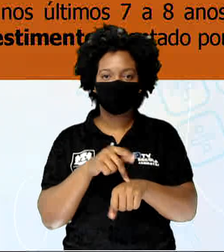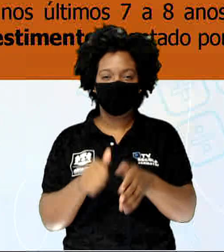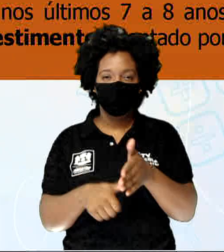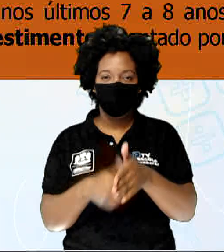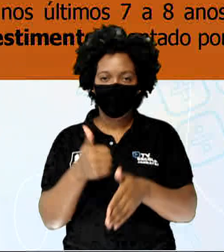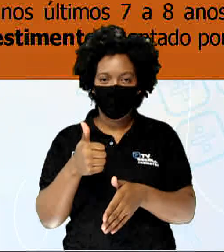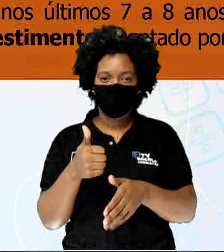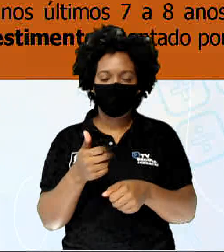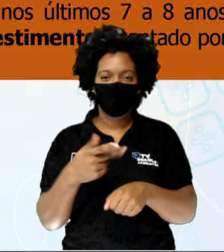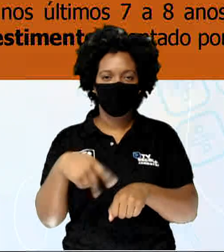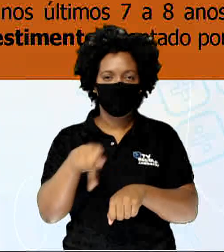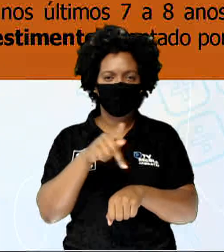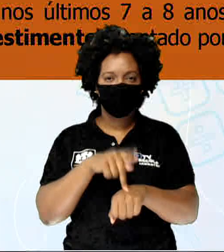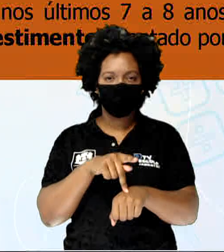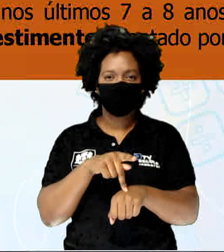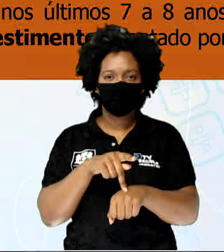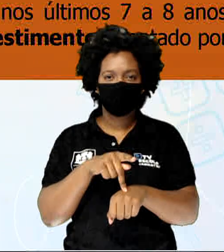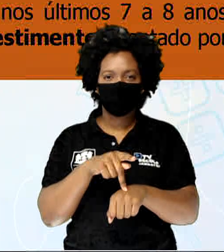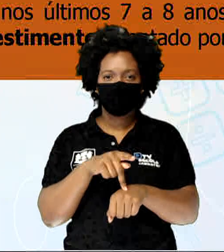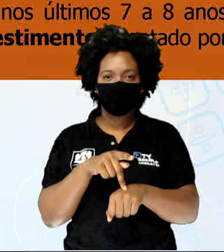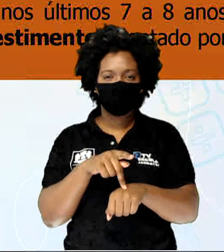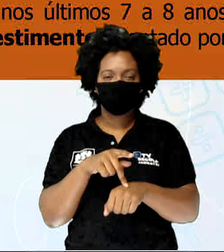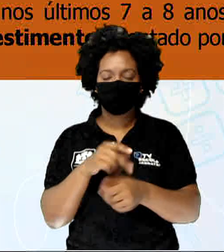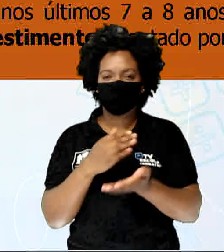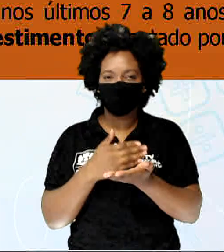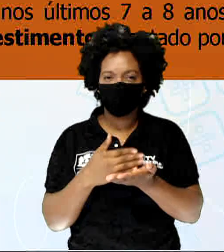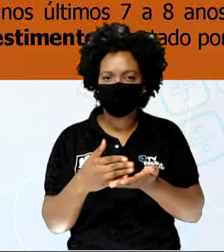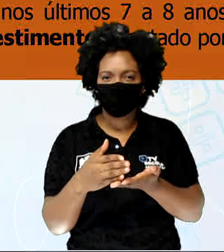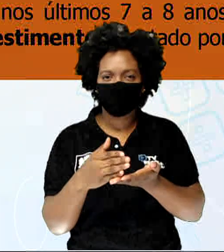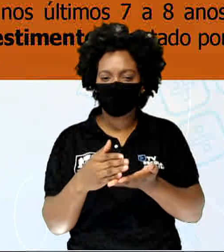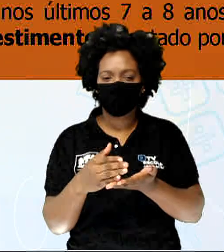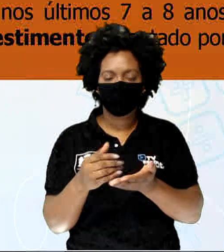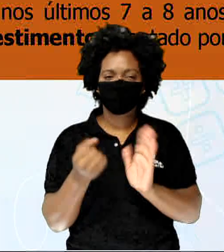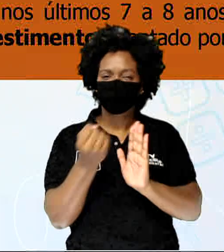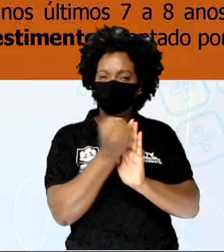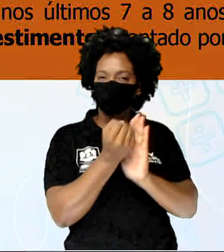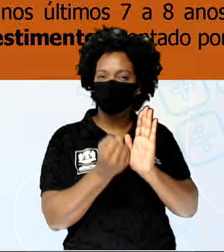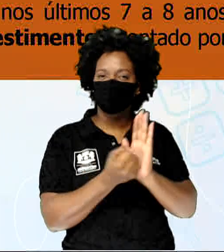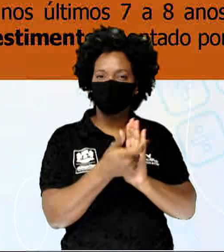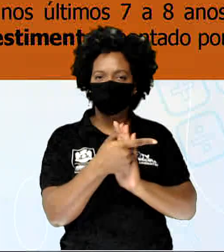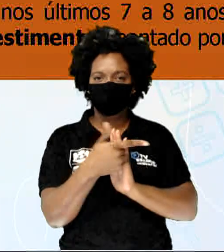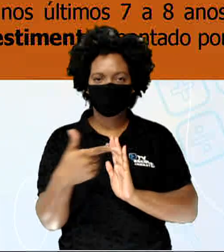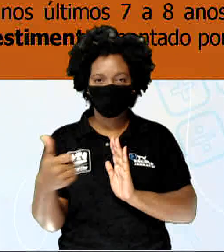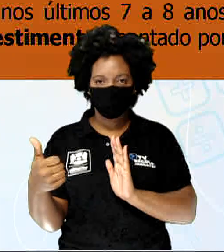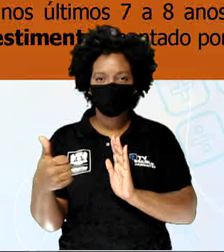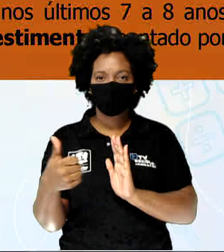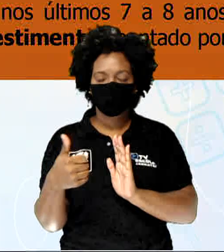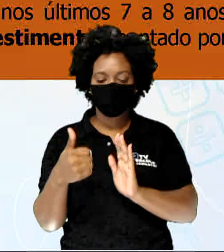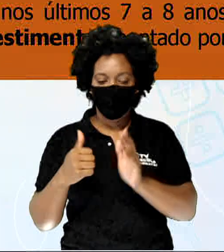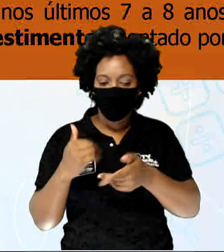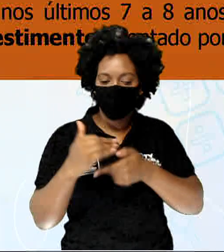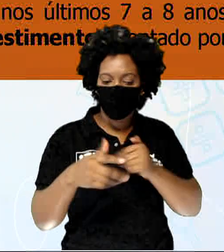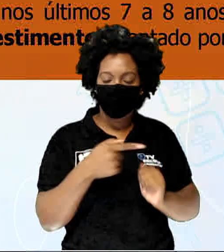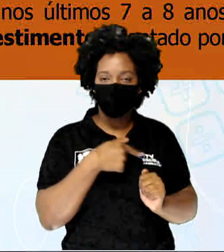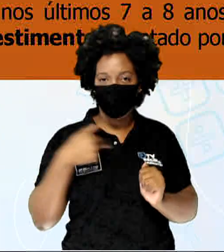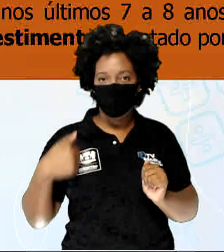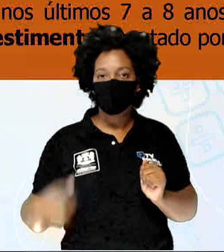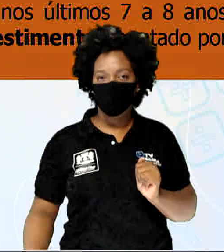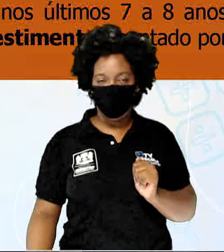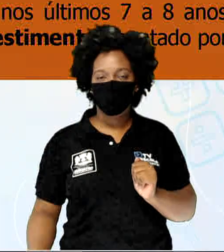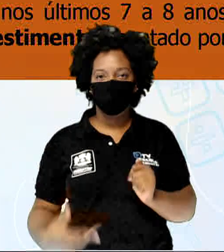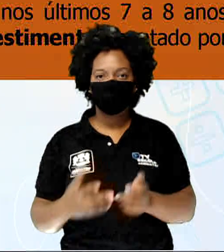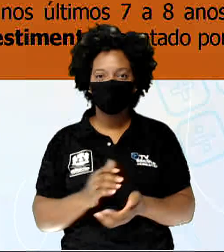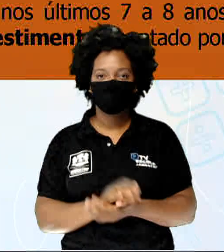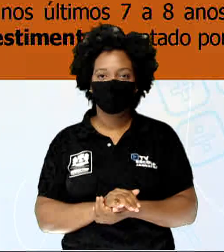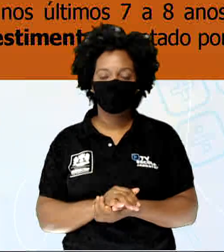países emergentes se consolidou a partir do início do século XXI com o avanço industrial da China e outros asiáticos.